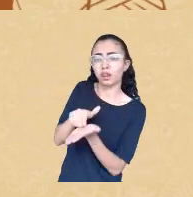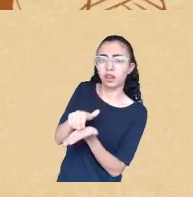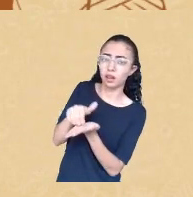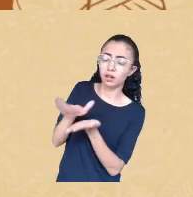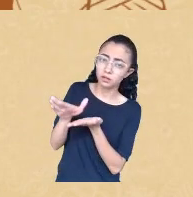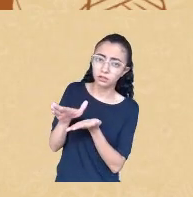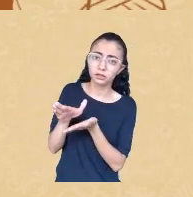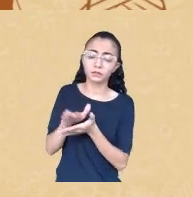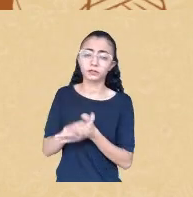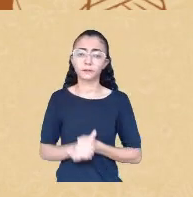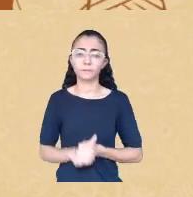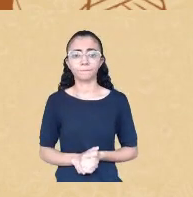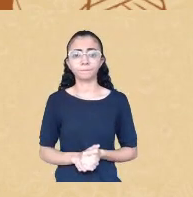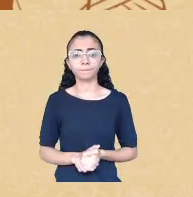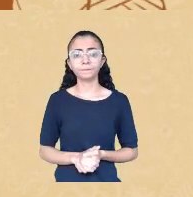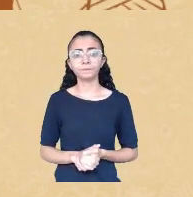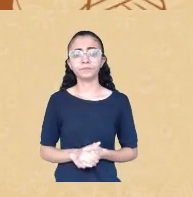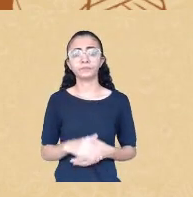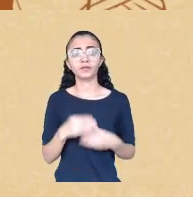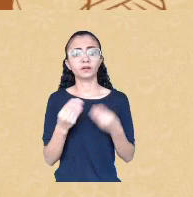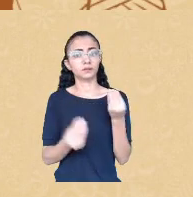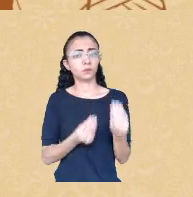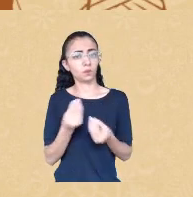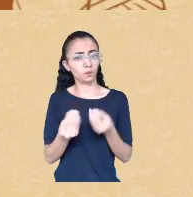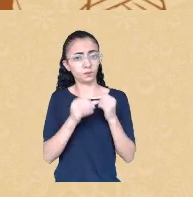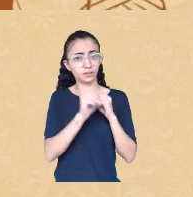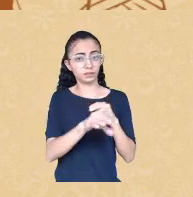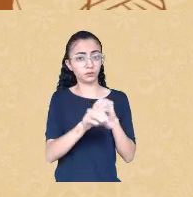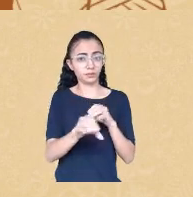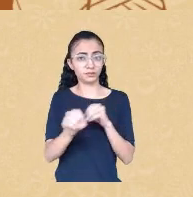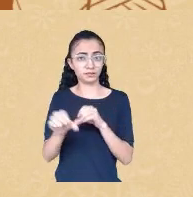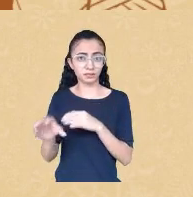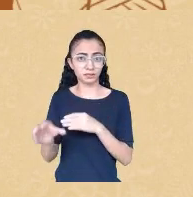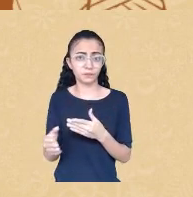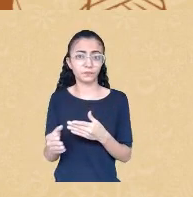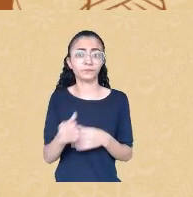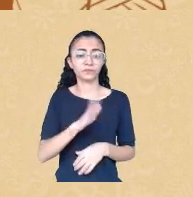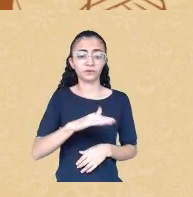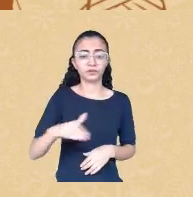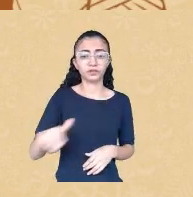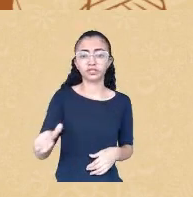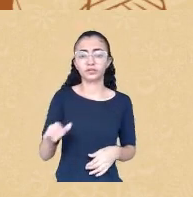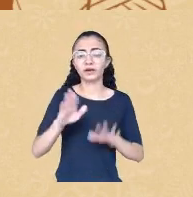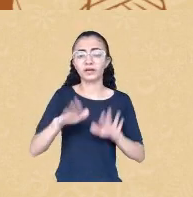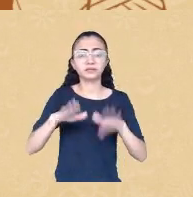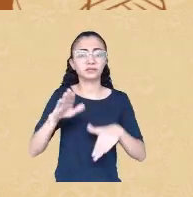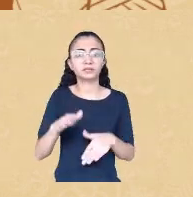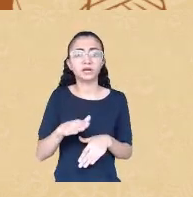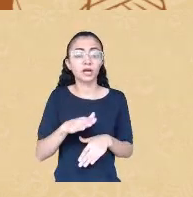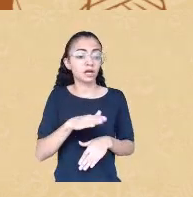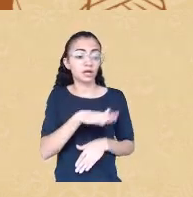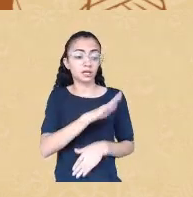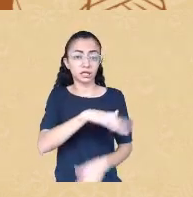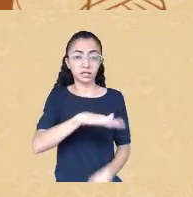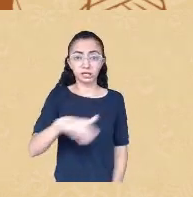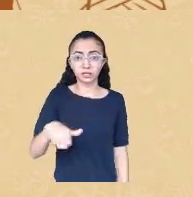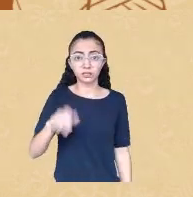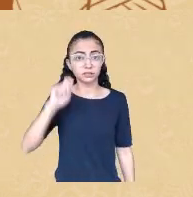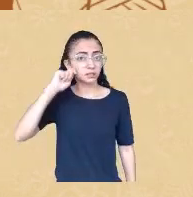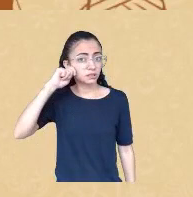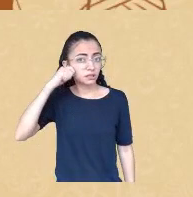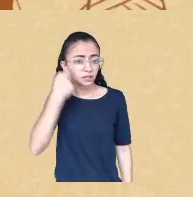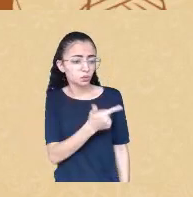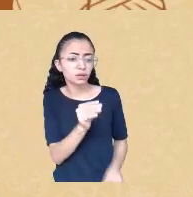a creche, sobre a educação infantil, que você nem dá carinho para essa criança negra, que até a criança que não é negra recebe mais carinho do que a